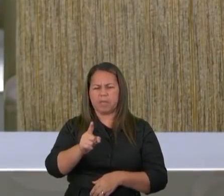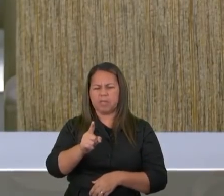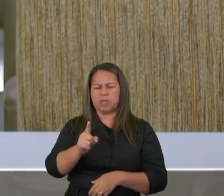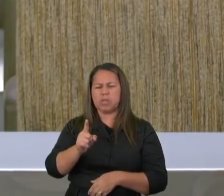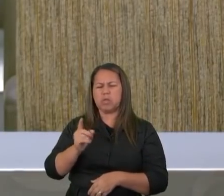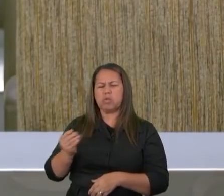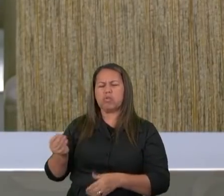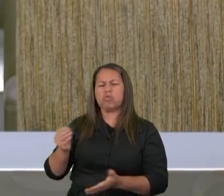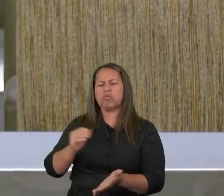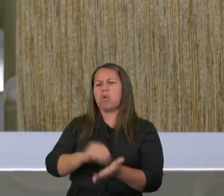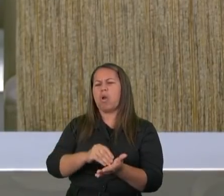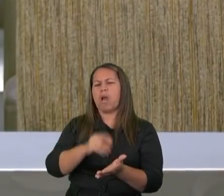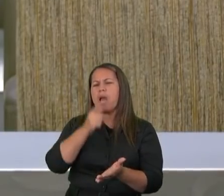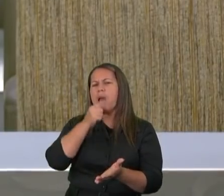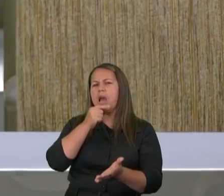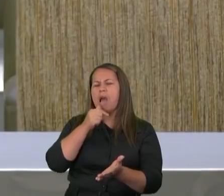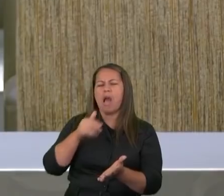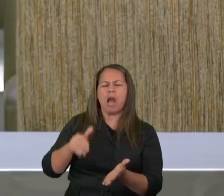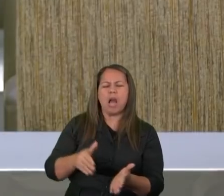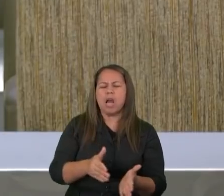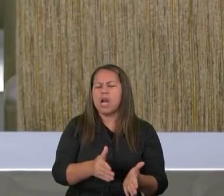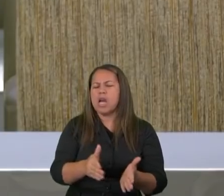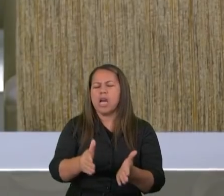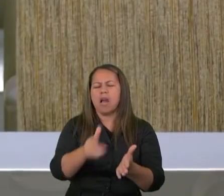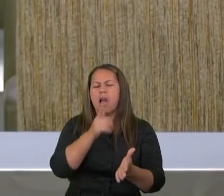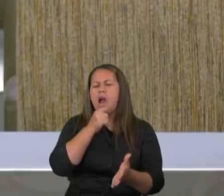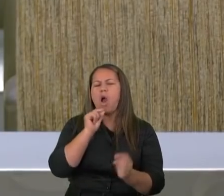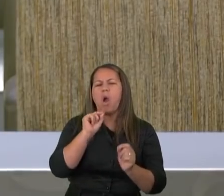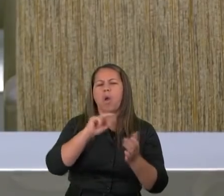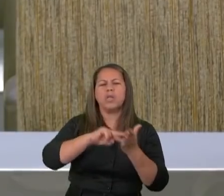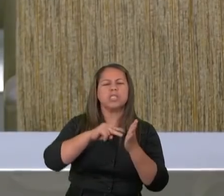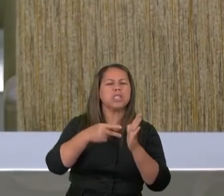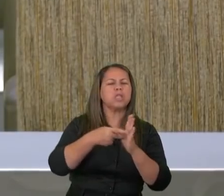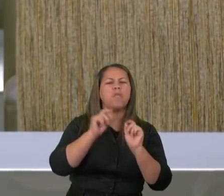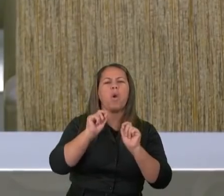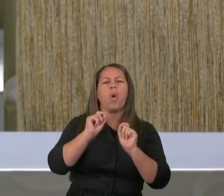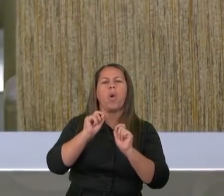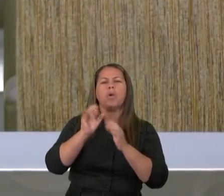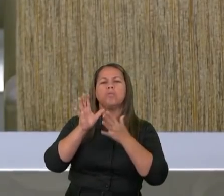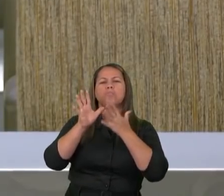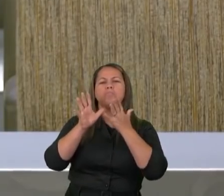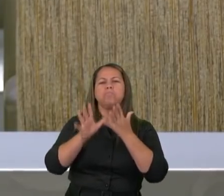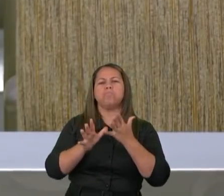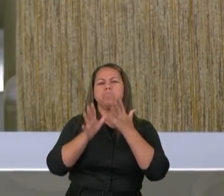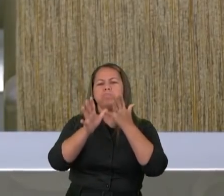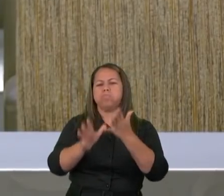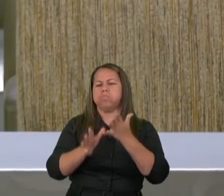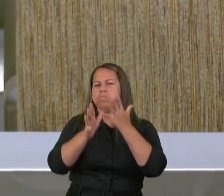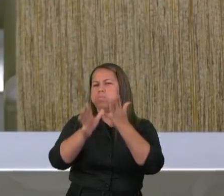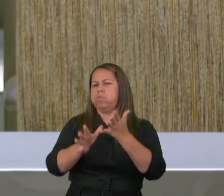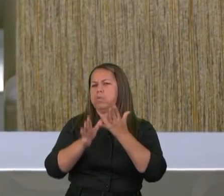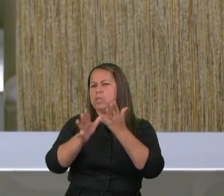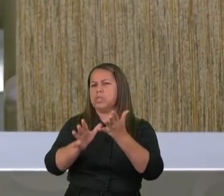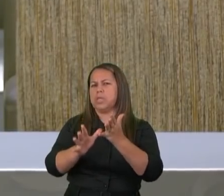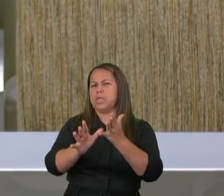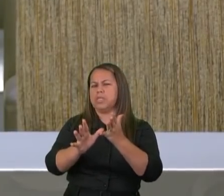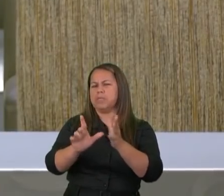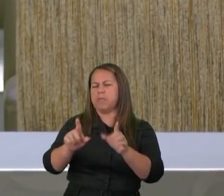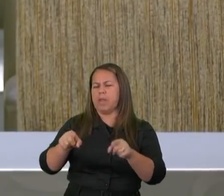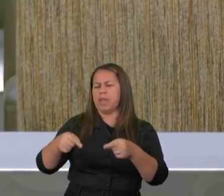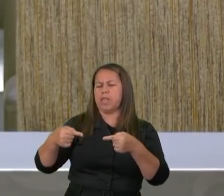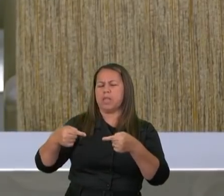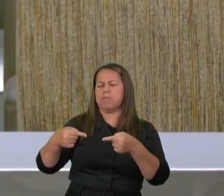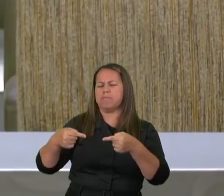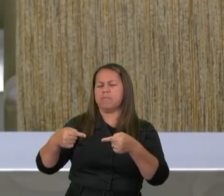de águas, aquelas águas representam os exércitos inimigos que ele lançaria